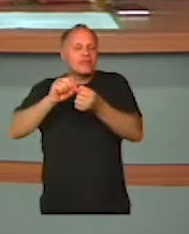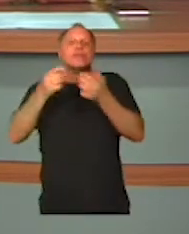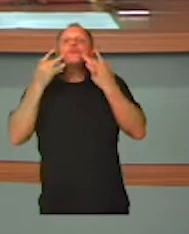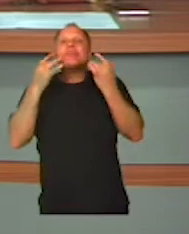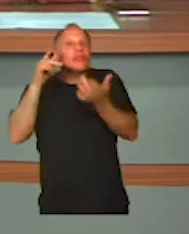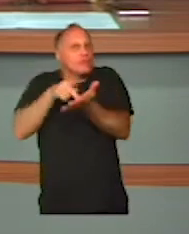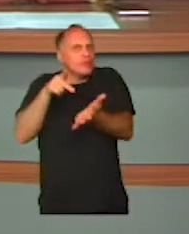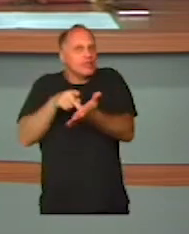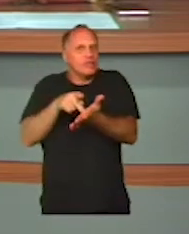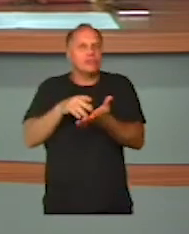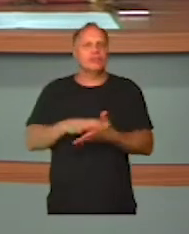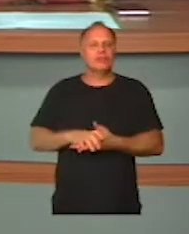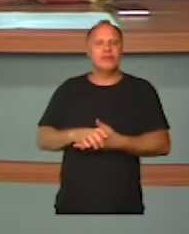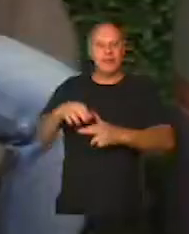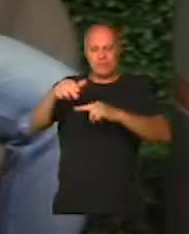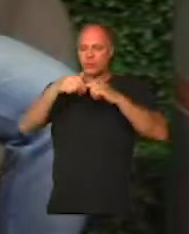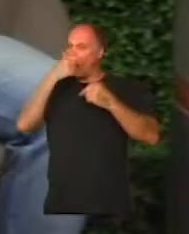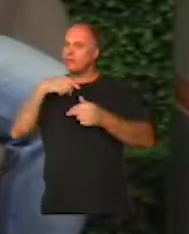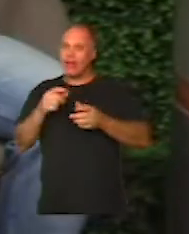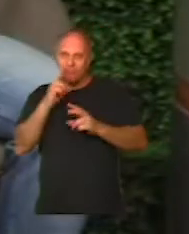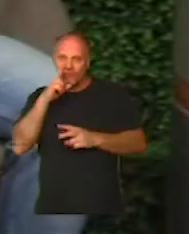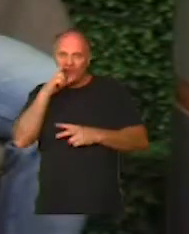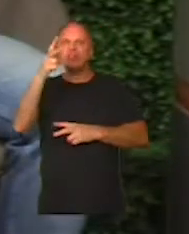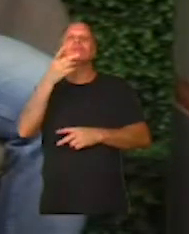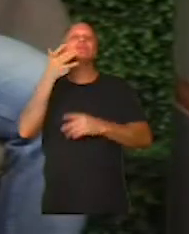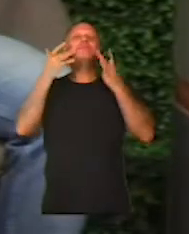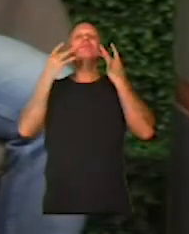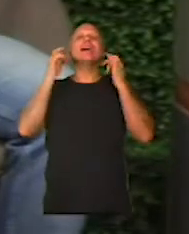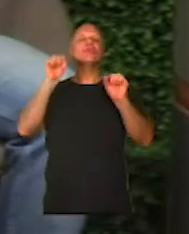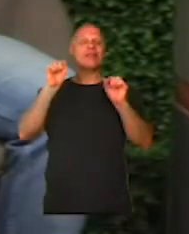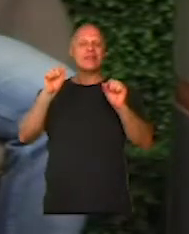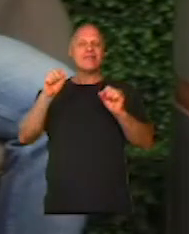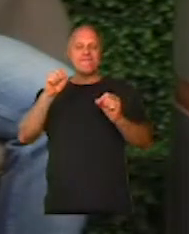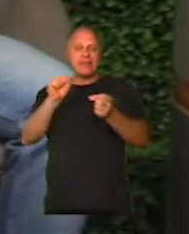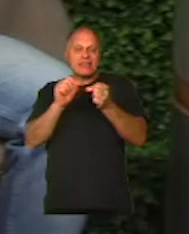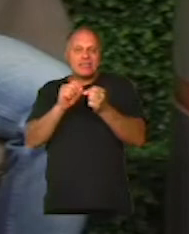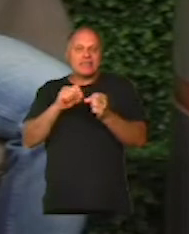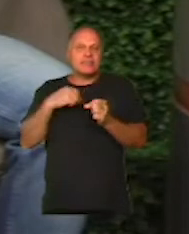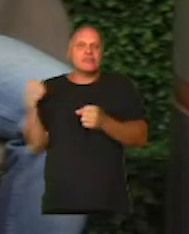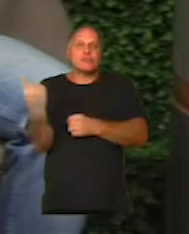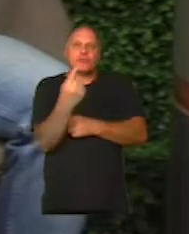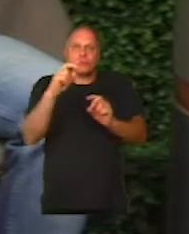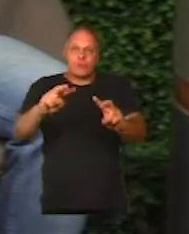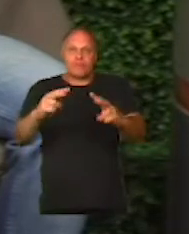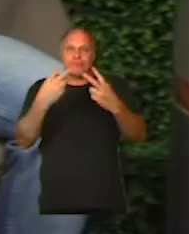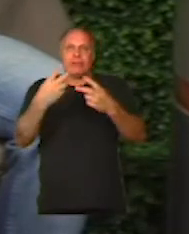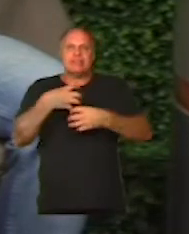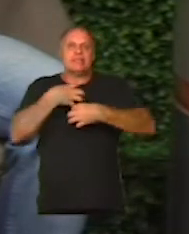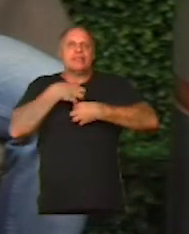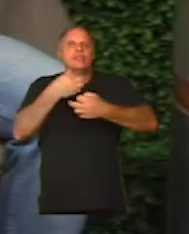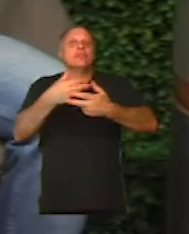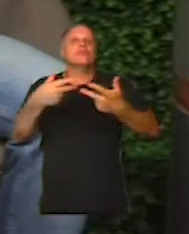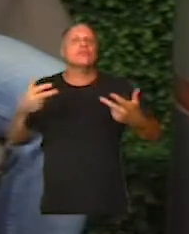Né? Eu acho que a função do teatro é isso, né? É te fazer descobrir coisas, e muitas vezes coisas que estão escondidas,